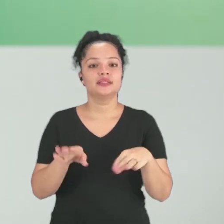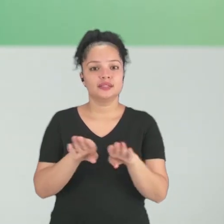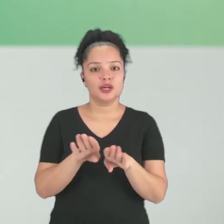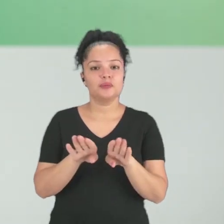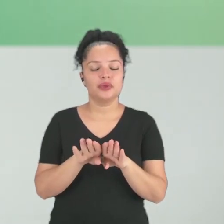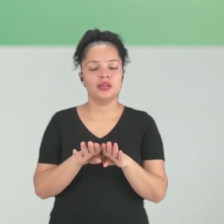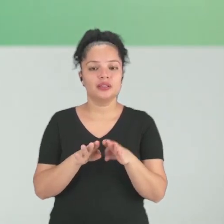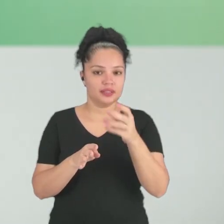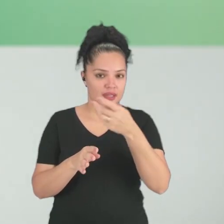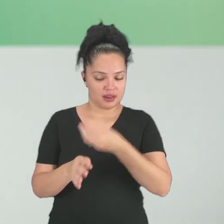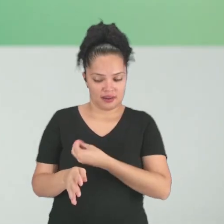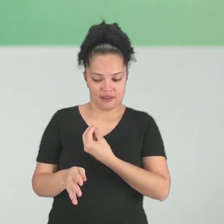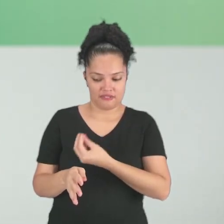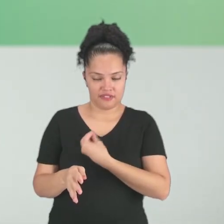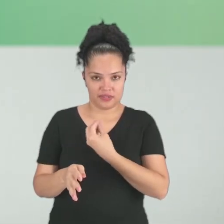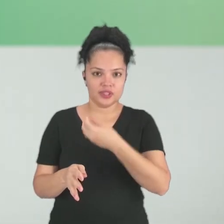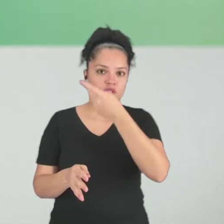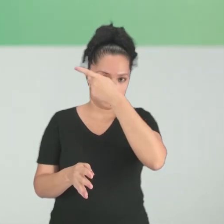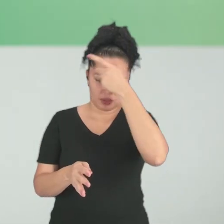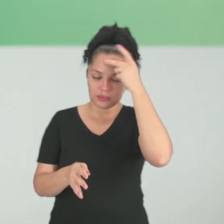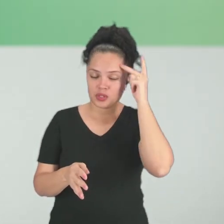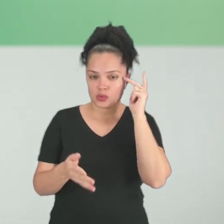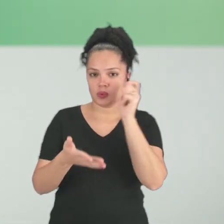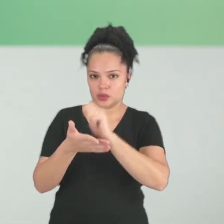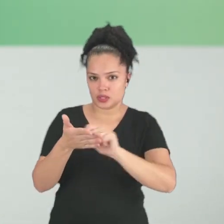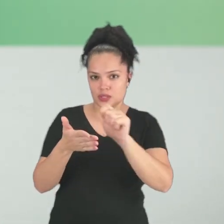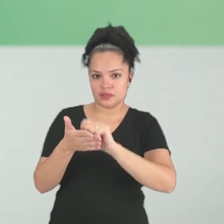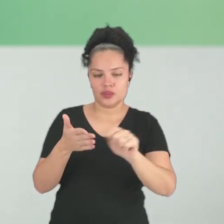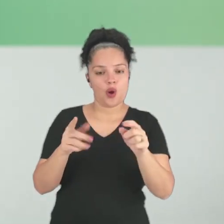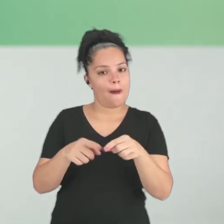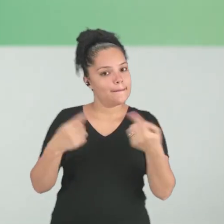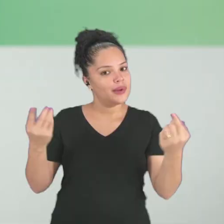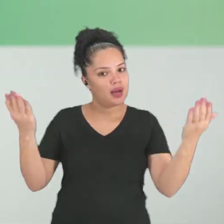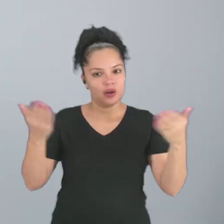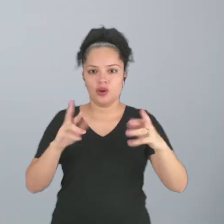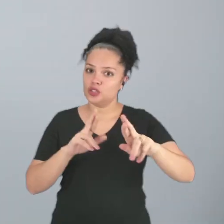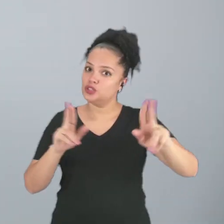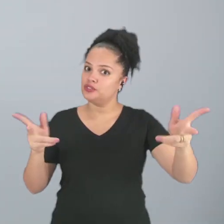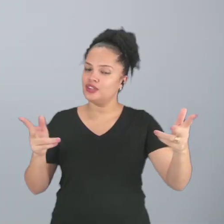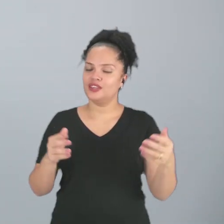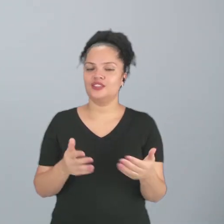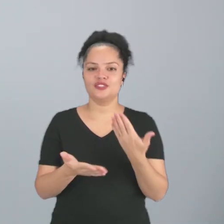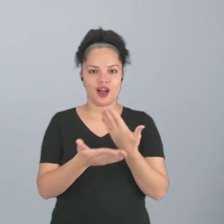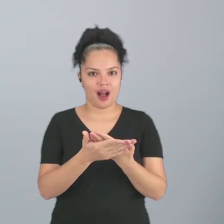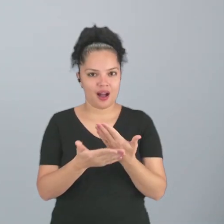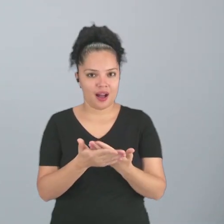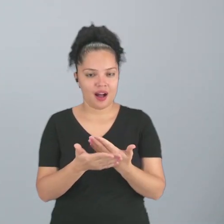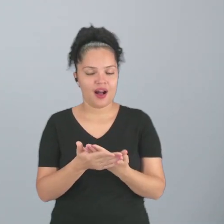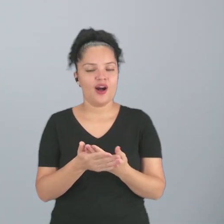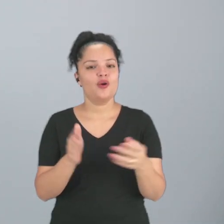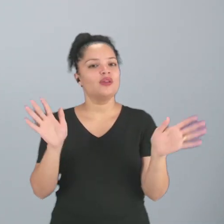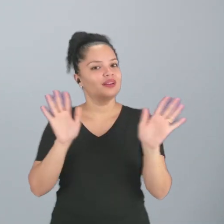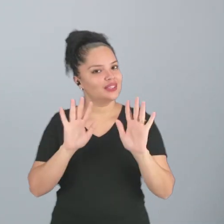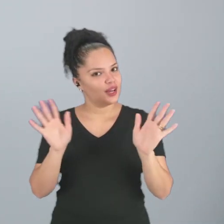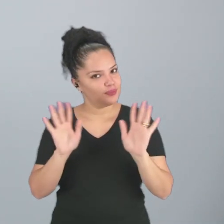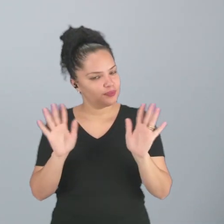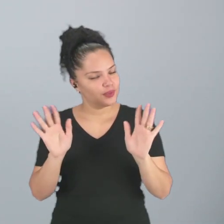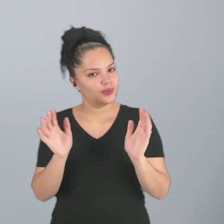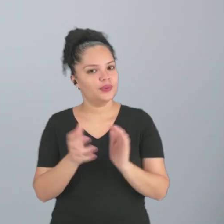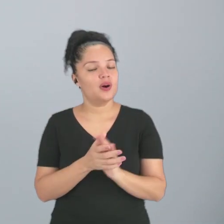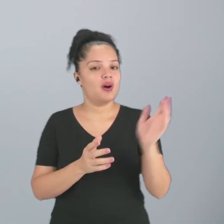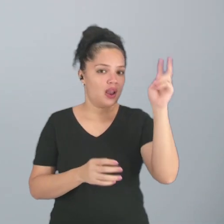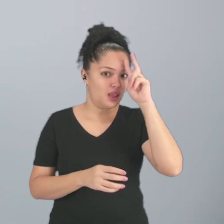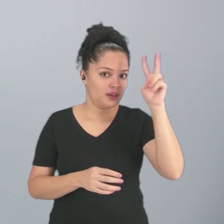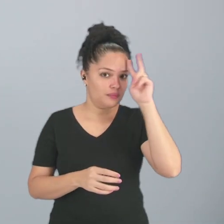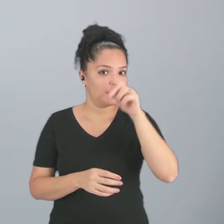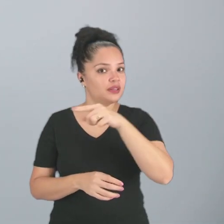do autor no passado, mas que hoje não é mais. Então, a nossa aula de hoje fica por aqui. Lembrando